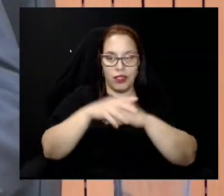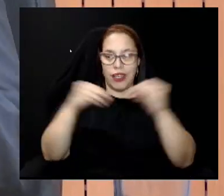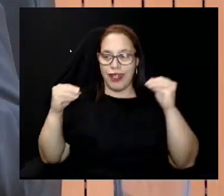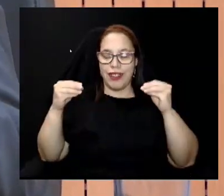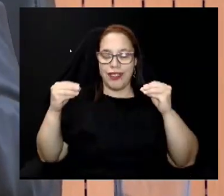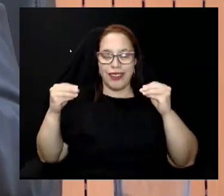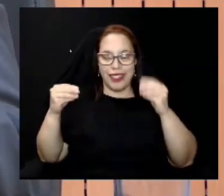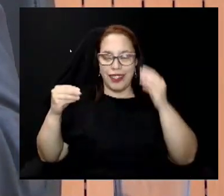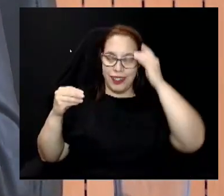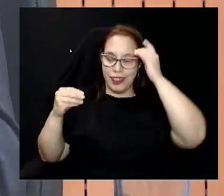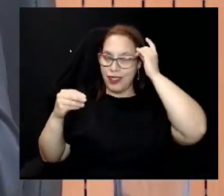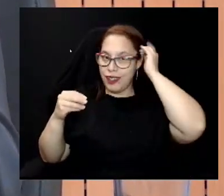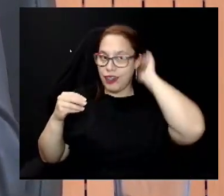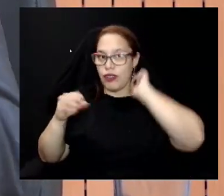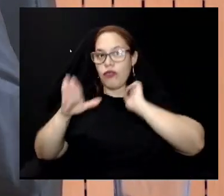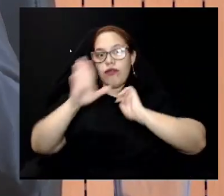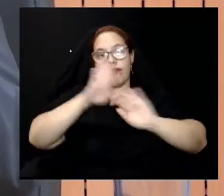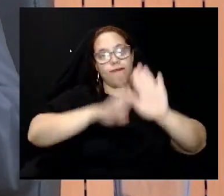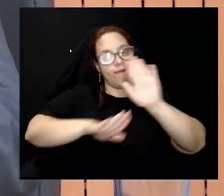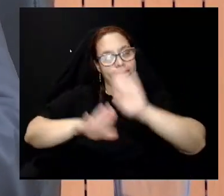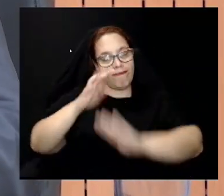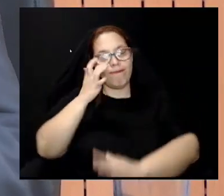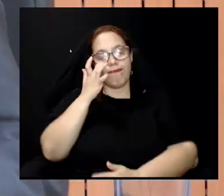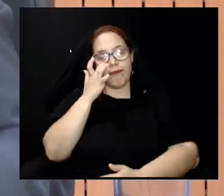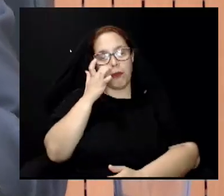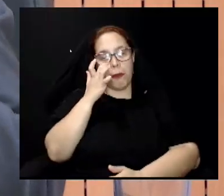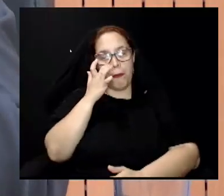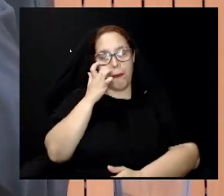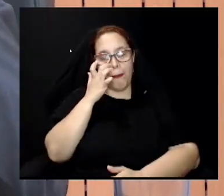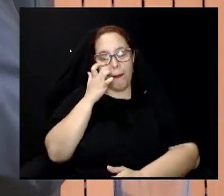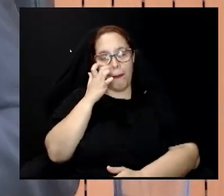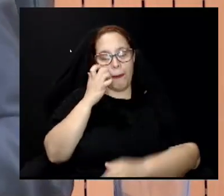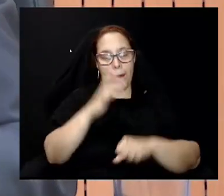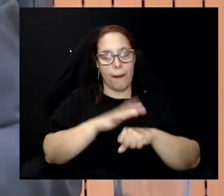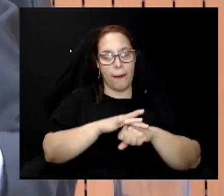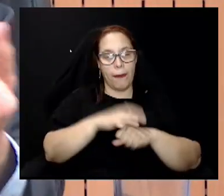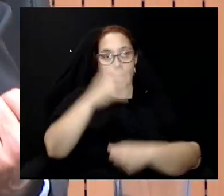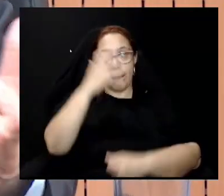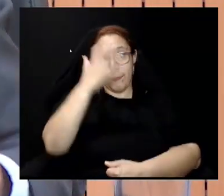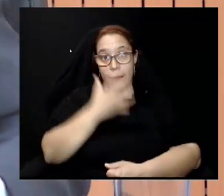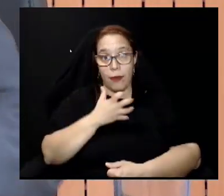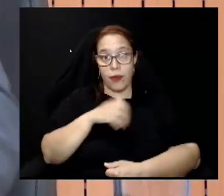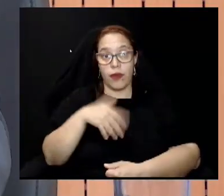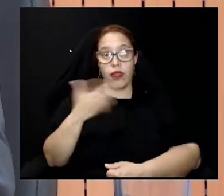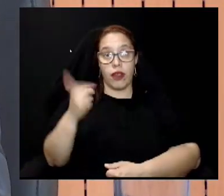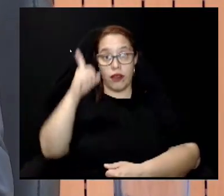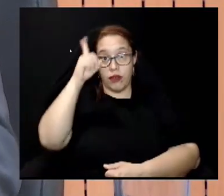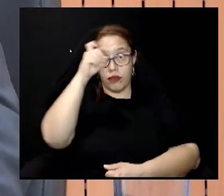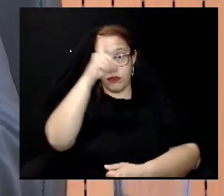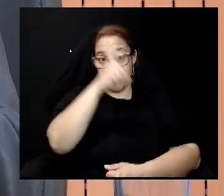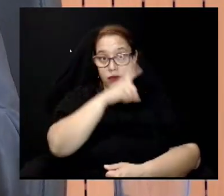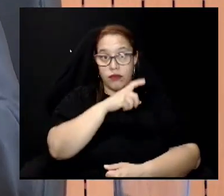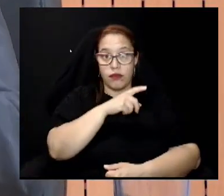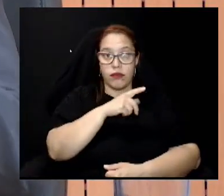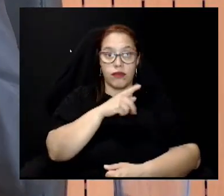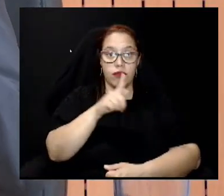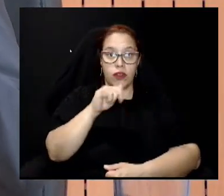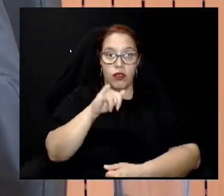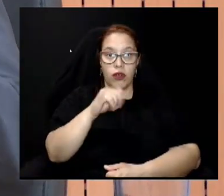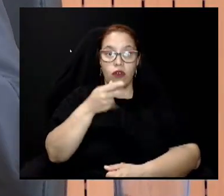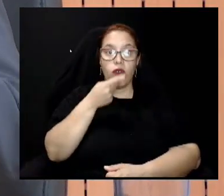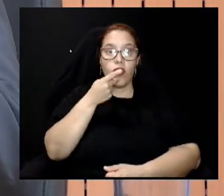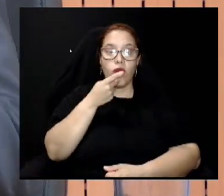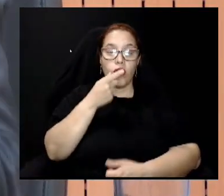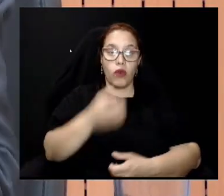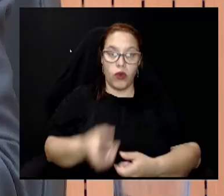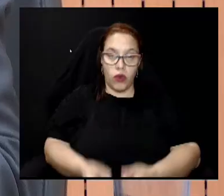Tem que tomar muito cuidado, porque como é uma doença séria, na verdade, qual é a grande dificuldade? É isso que a doutora Gi comentou. O câncer é uma